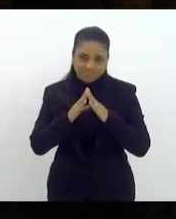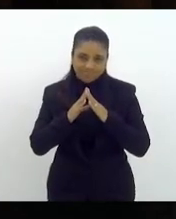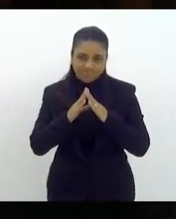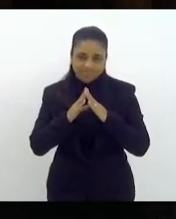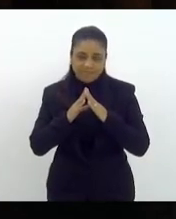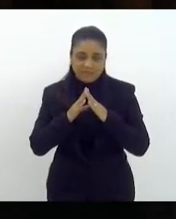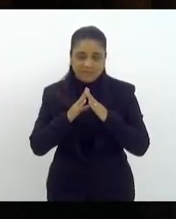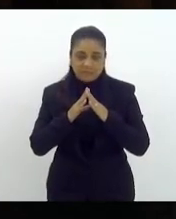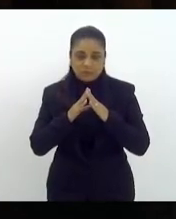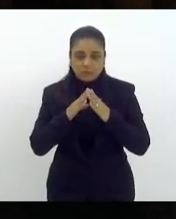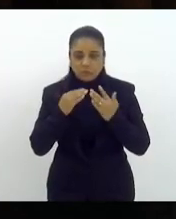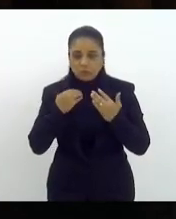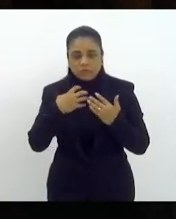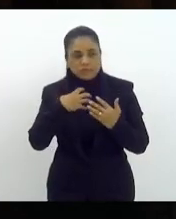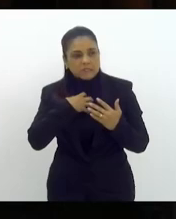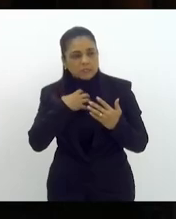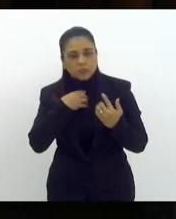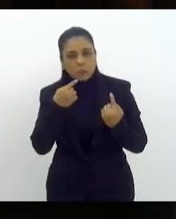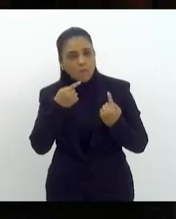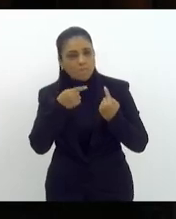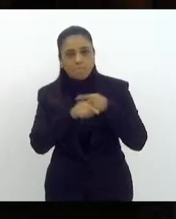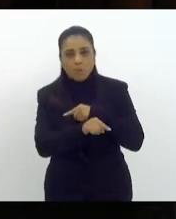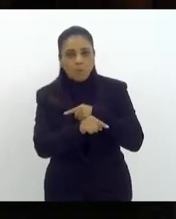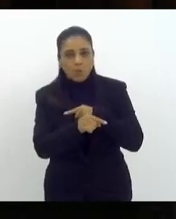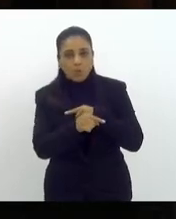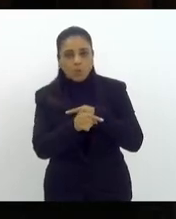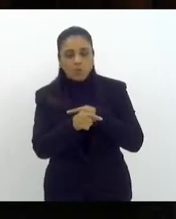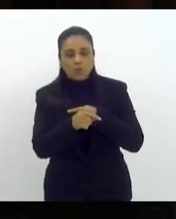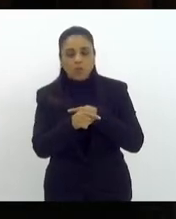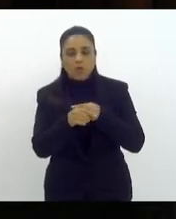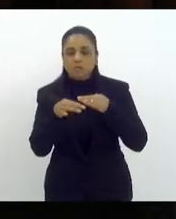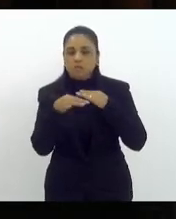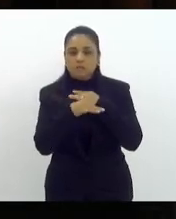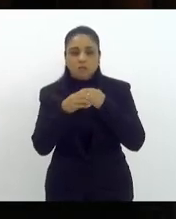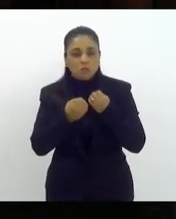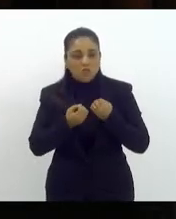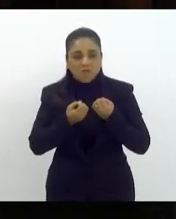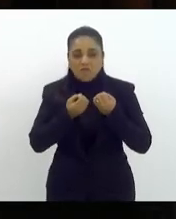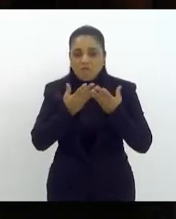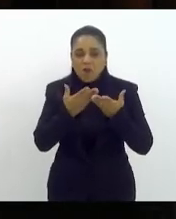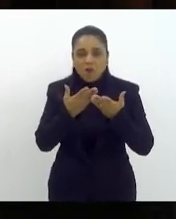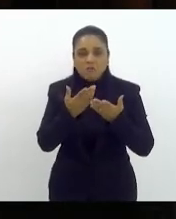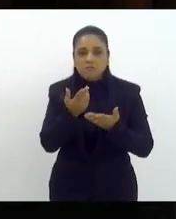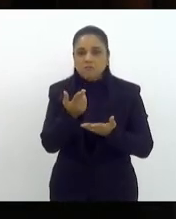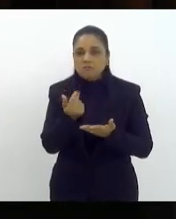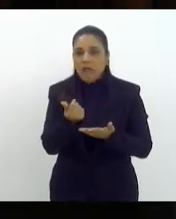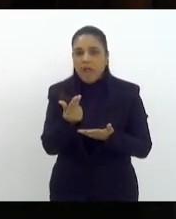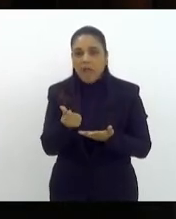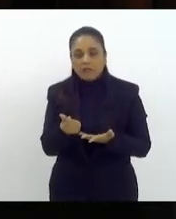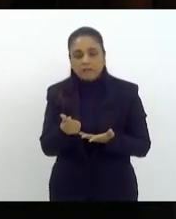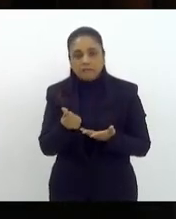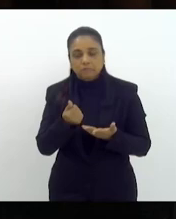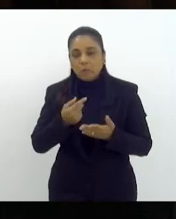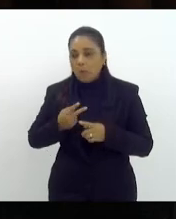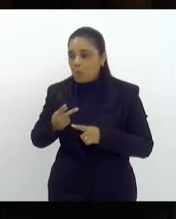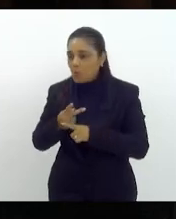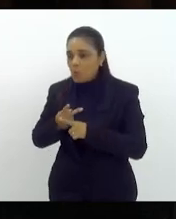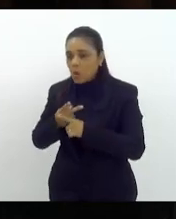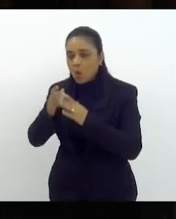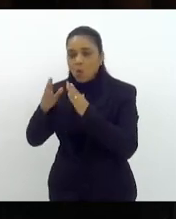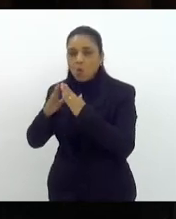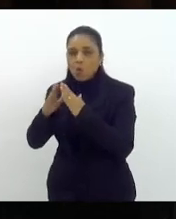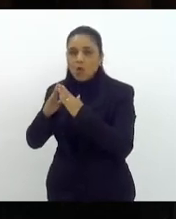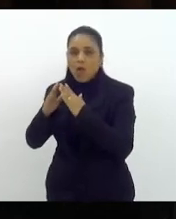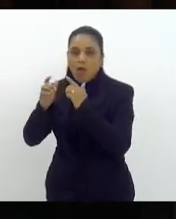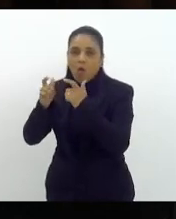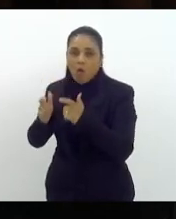numa cidade aonde não se oferece absolutamente nada pessoas procurando outros lugares para poder morar para dar mais